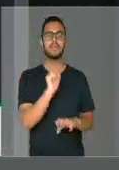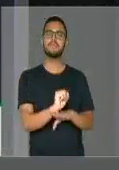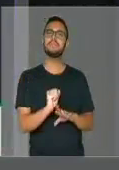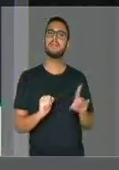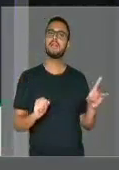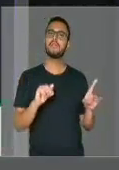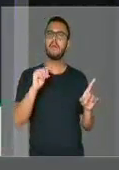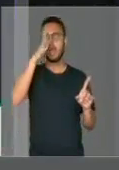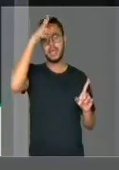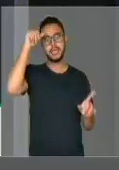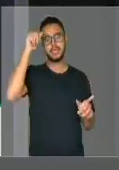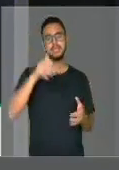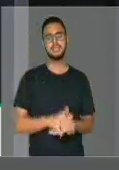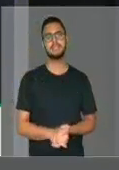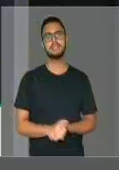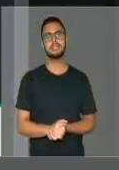Acre,